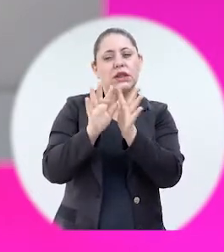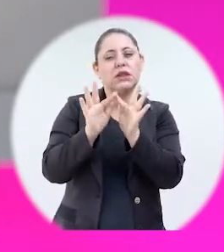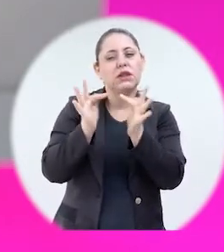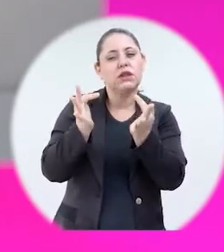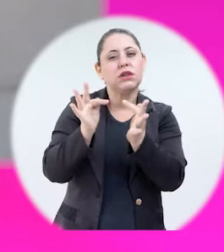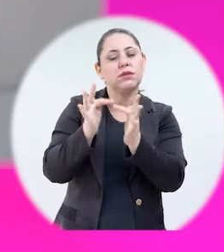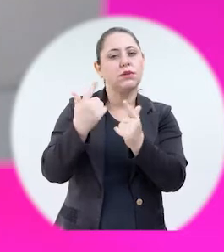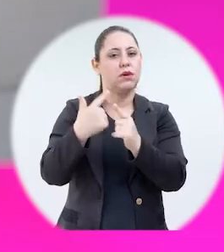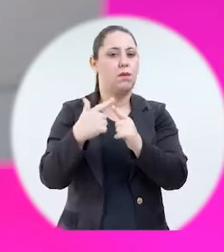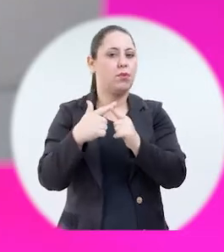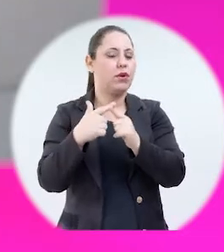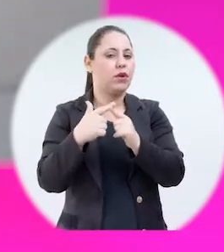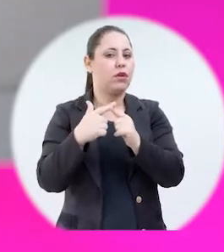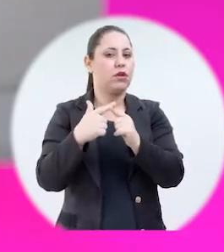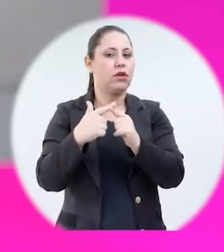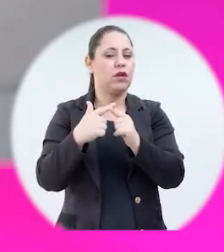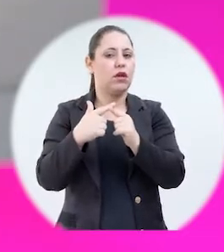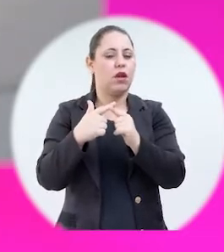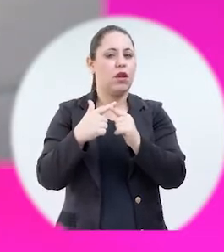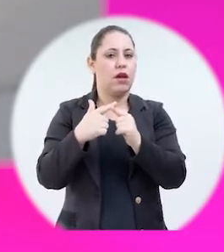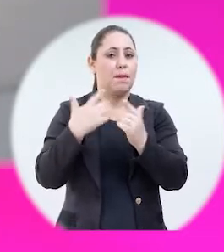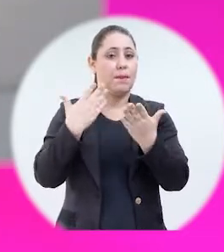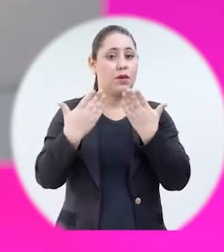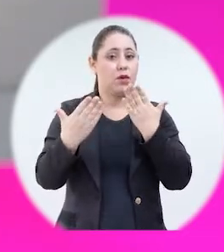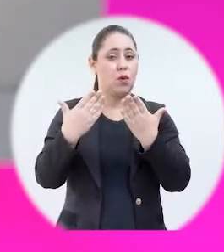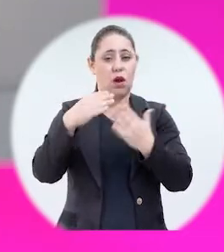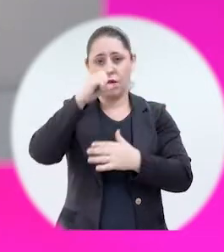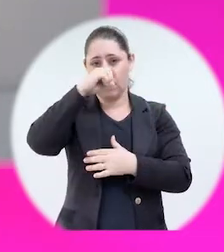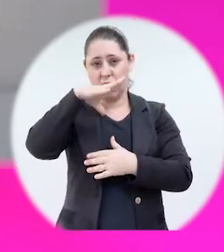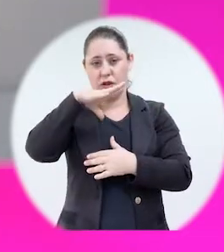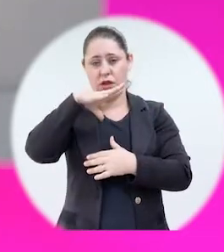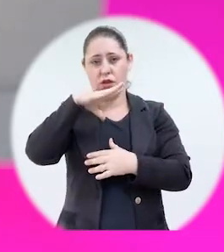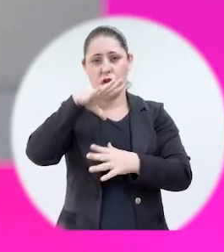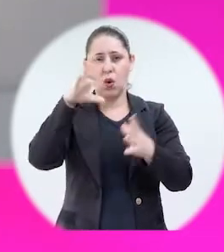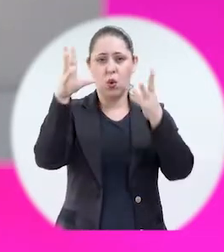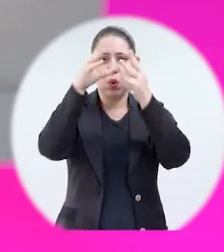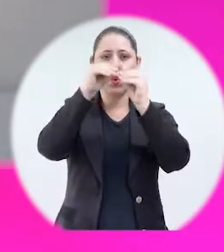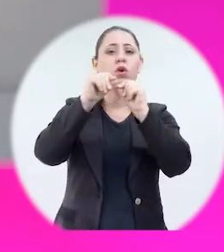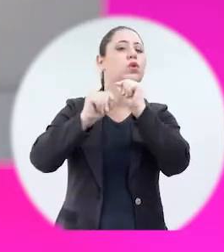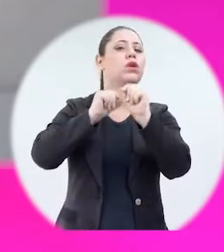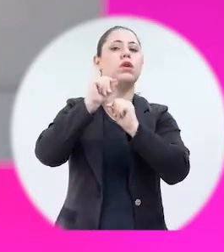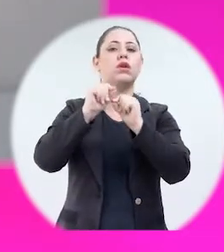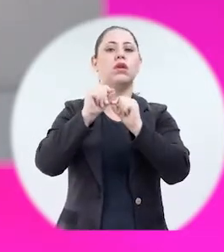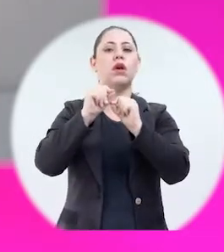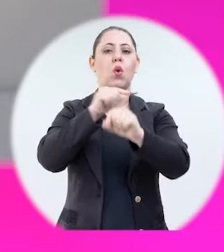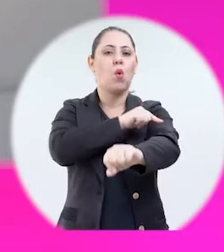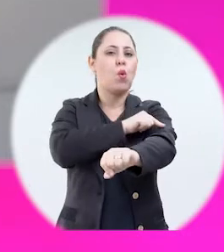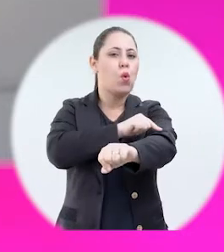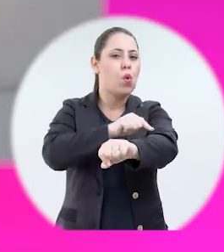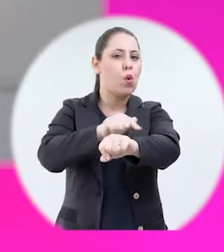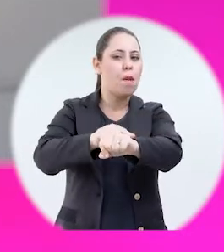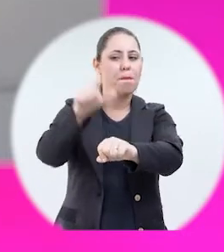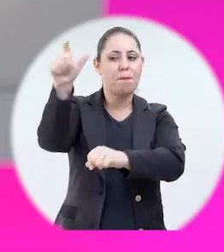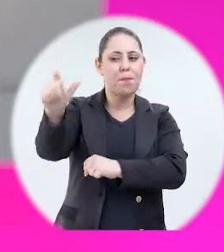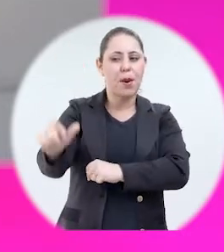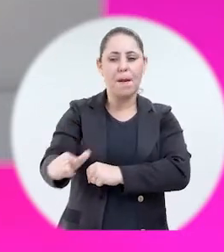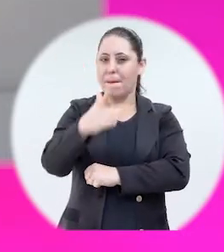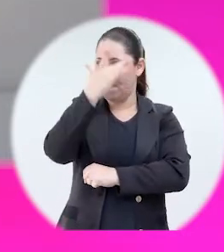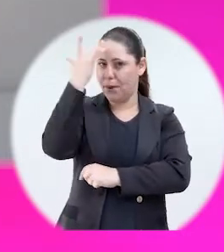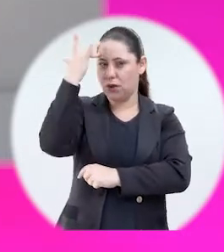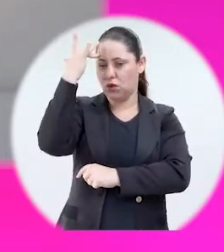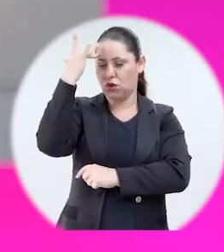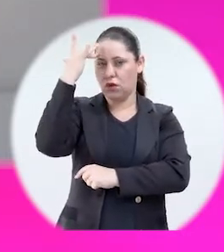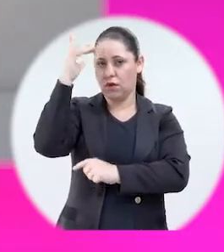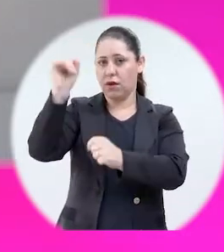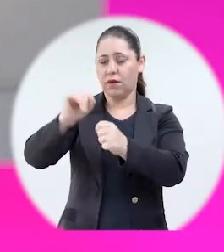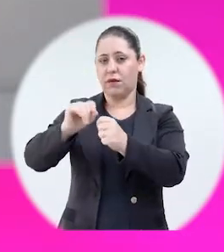sutil. Por quê? A violência psicológica, ela se resume, né, a uma conduta desse companheiro que